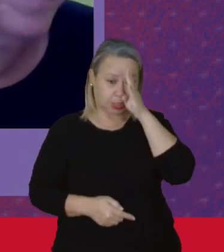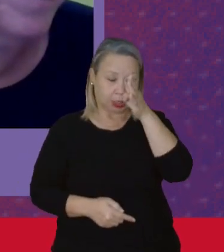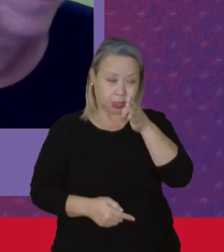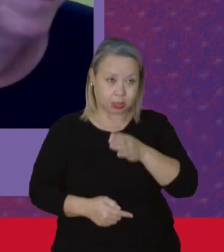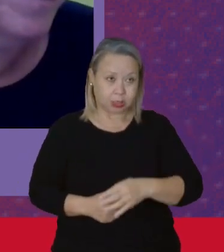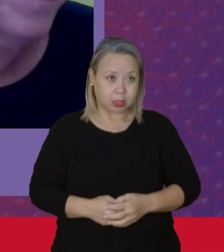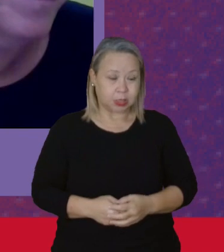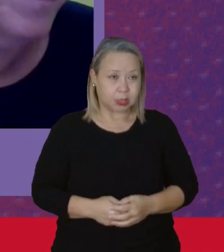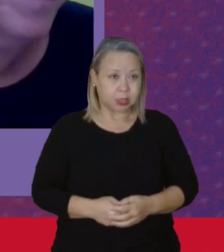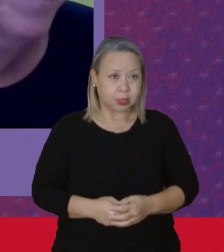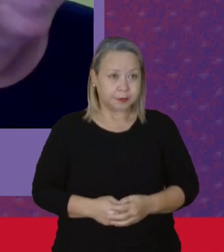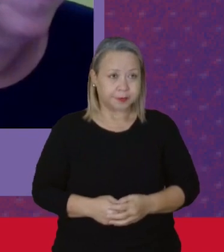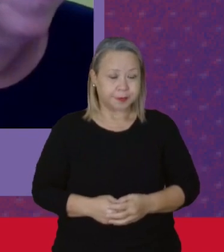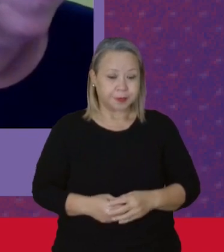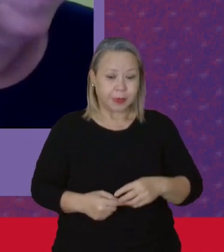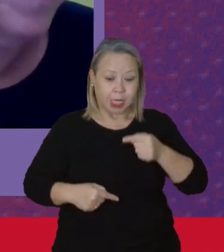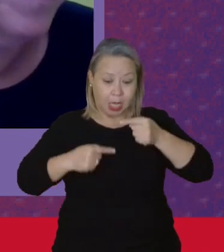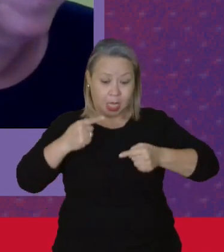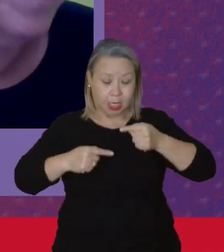de...